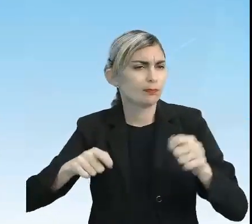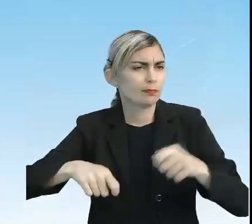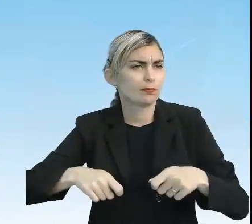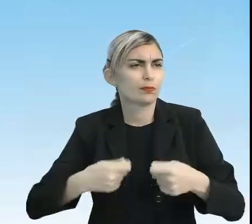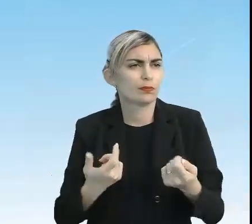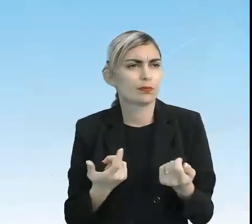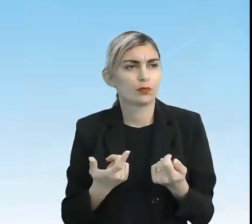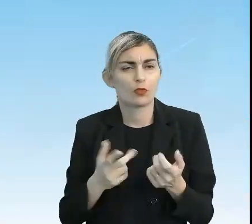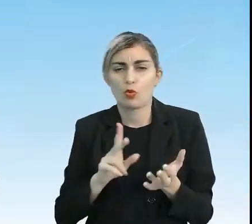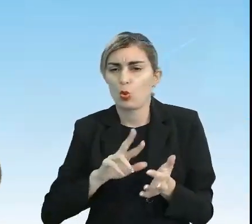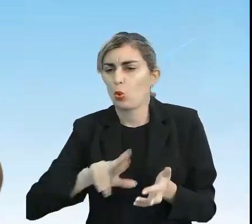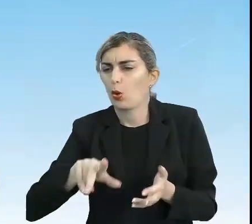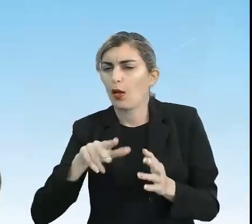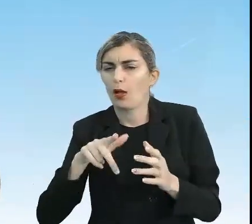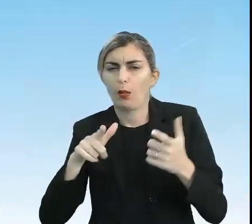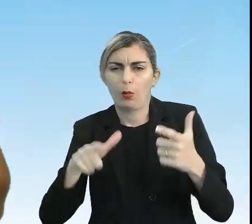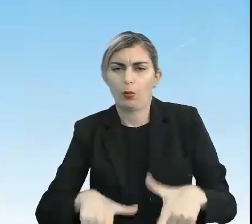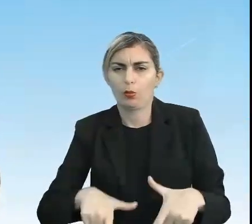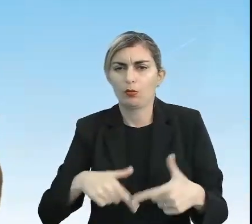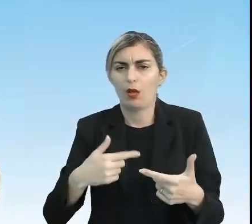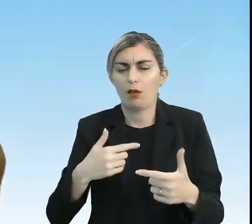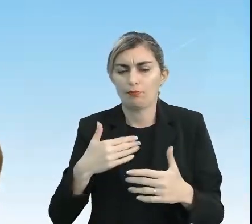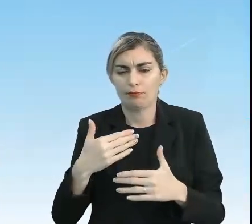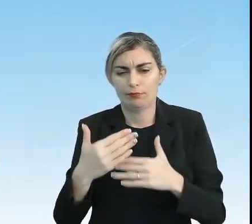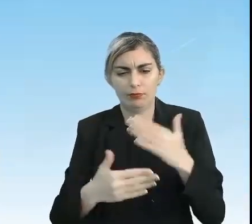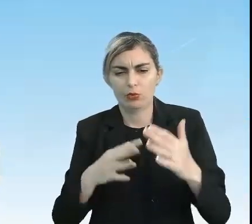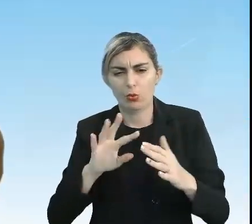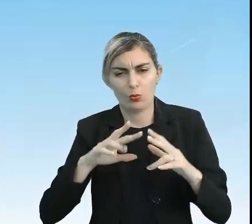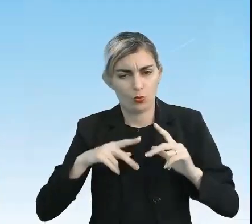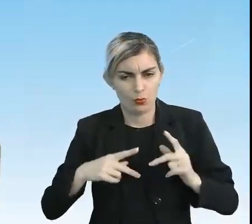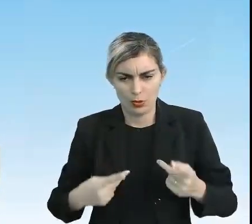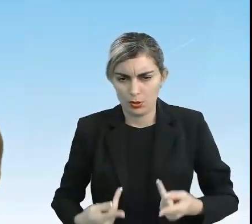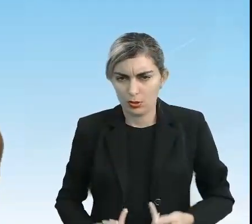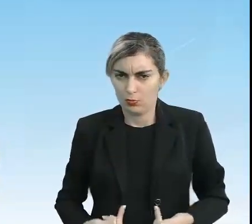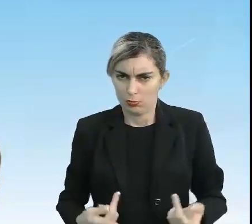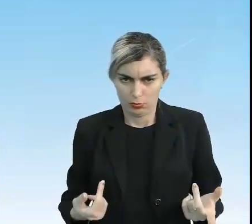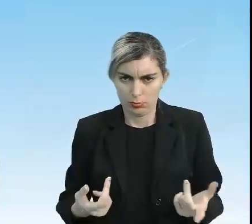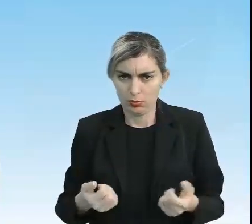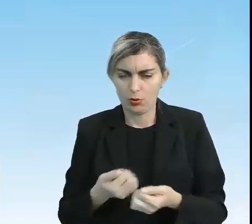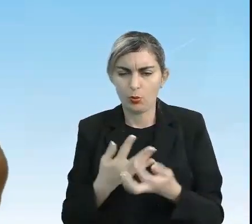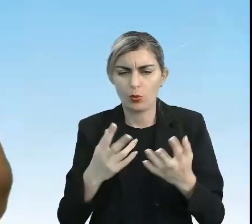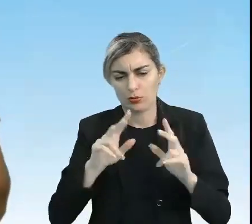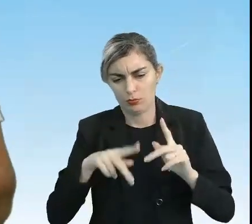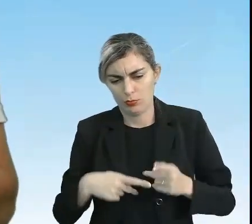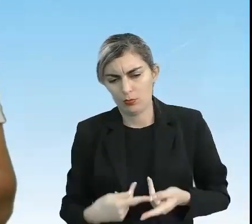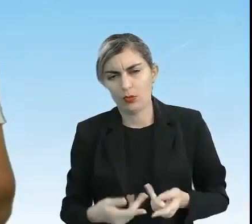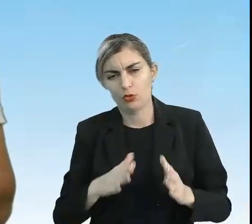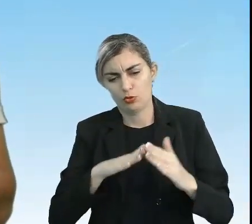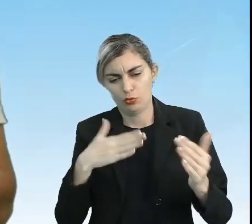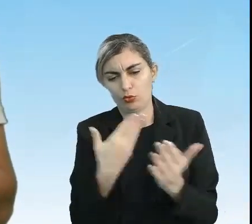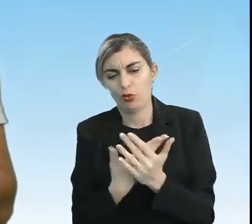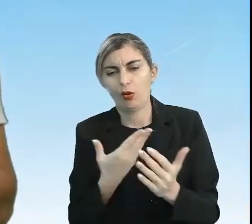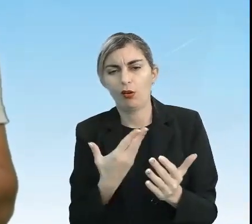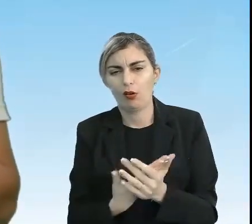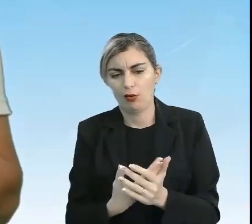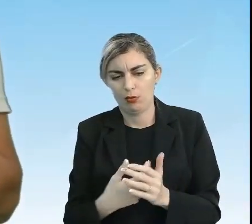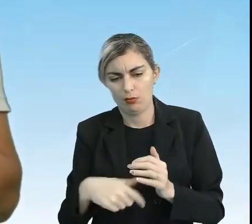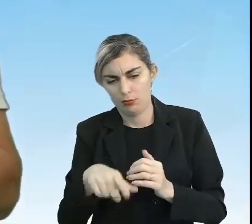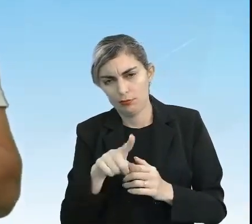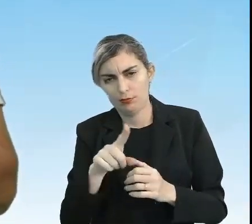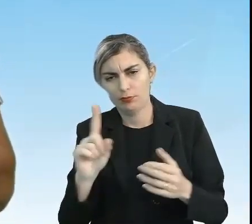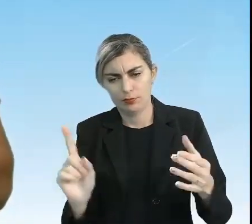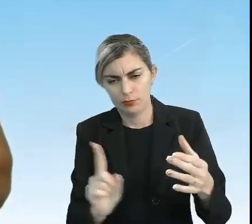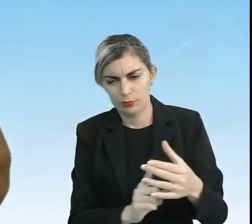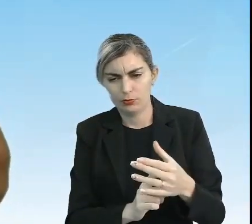na verdade, não é um ambiente da construção do ser humano enquanto aquele ser humano escolástico, propriamente dito.